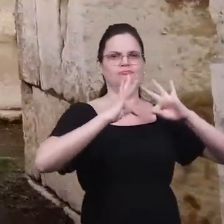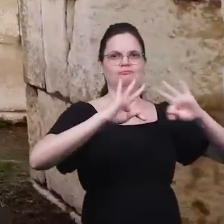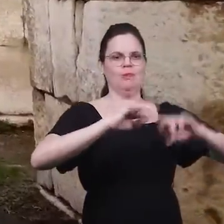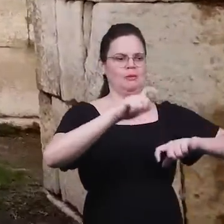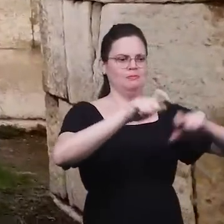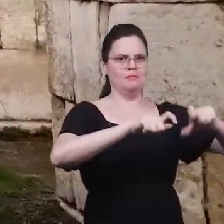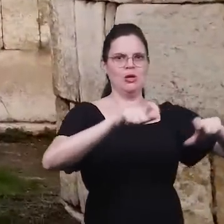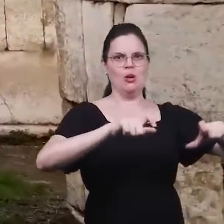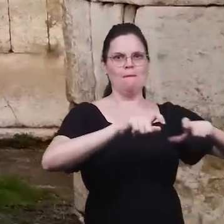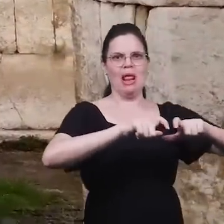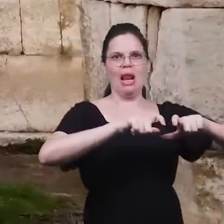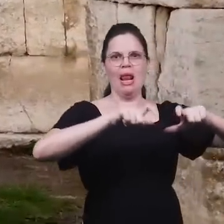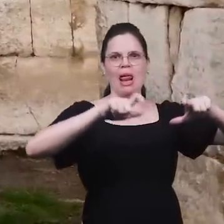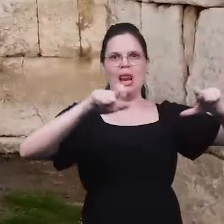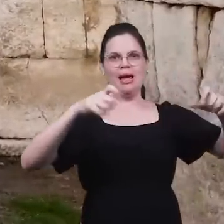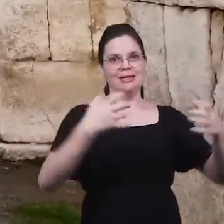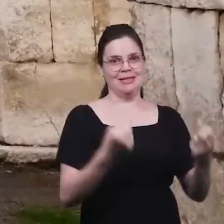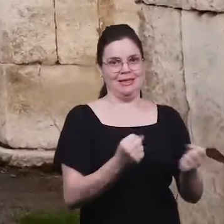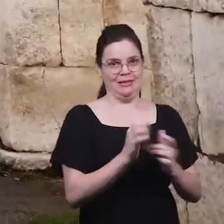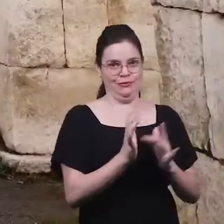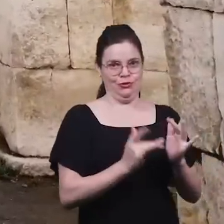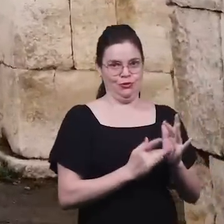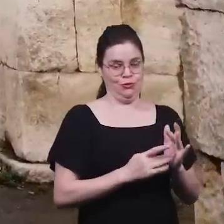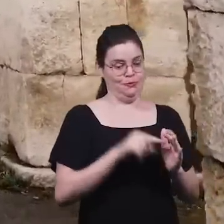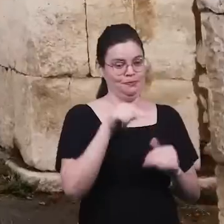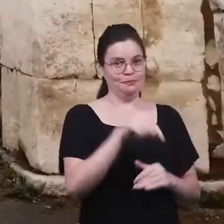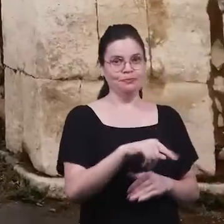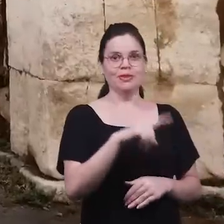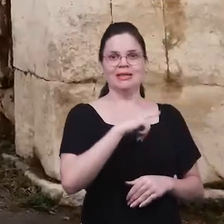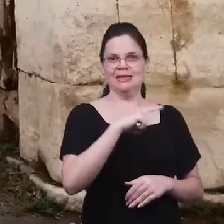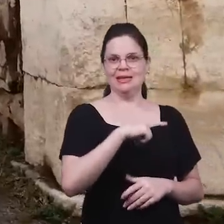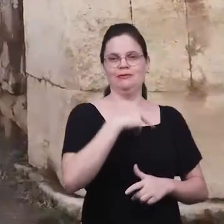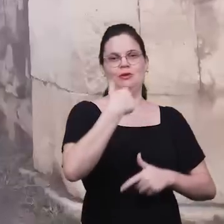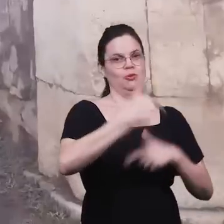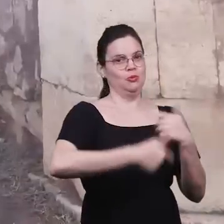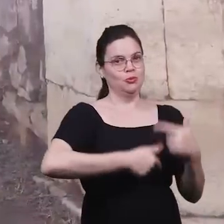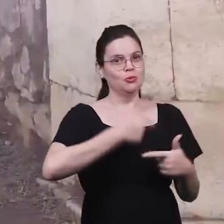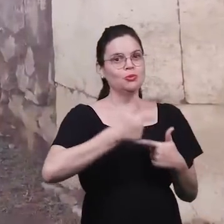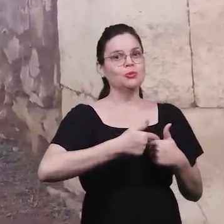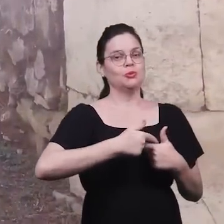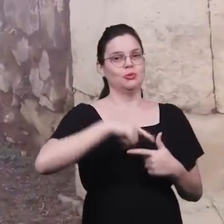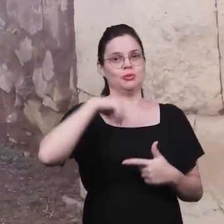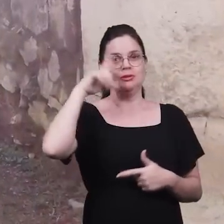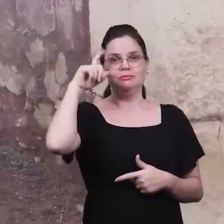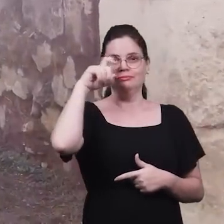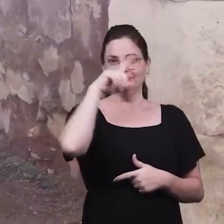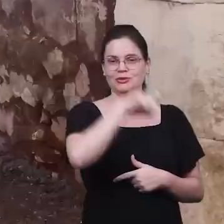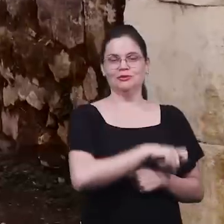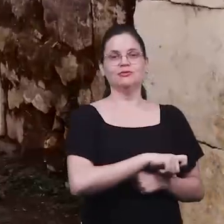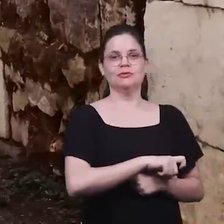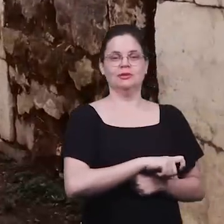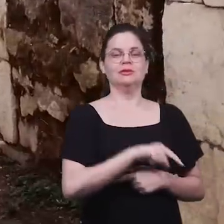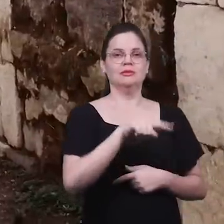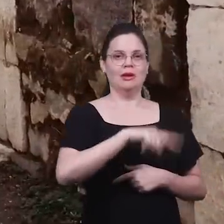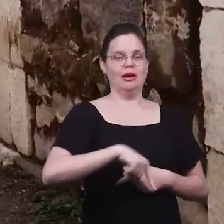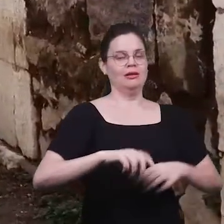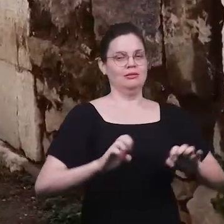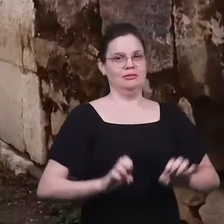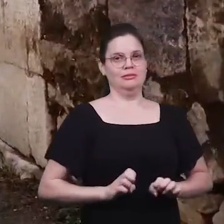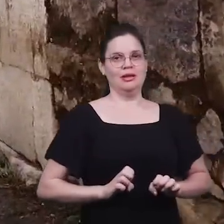igreja de Esmirna, então nós vemos a luta que foi travada pela